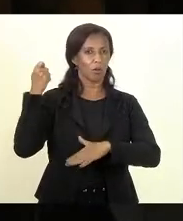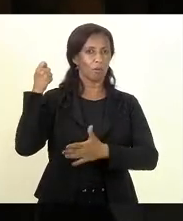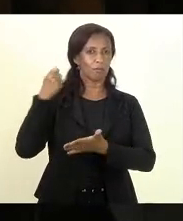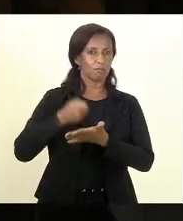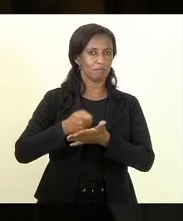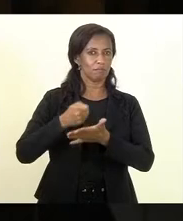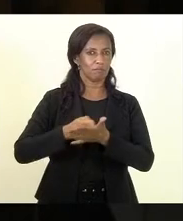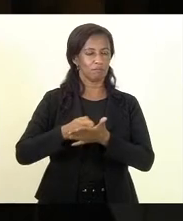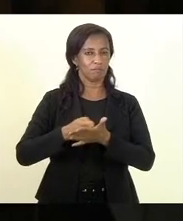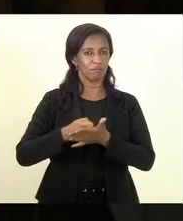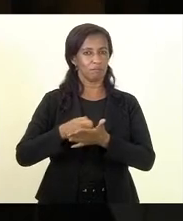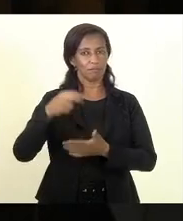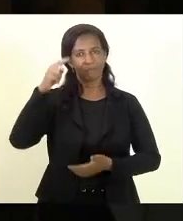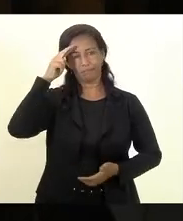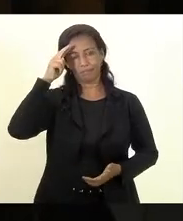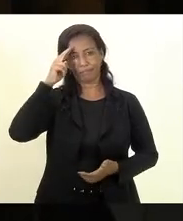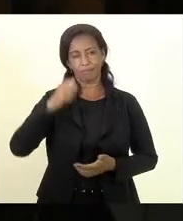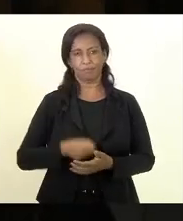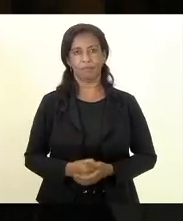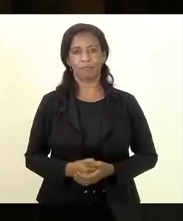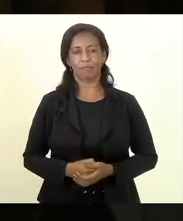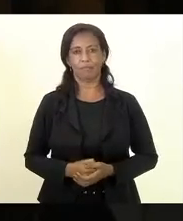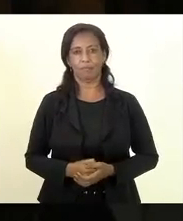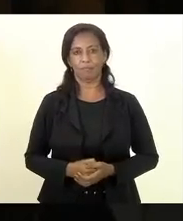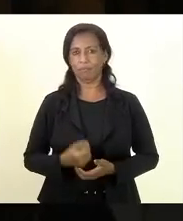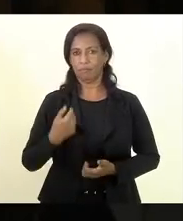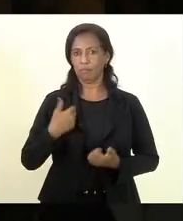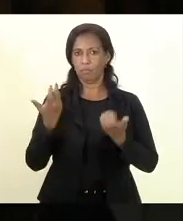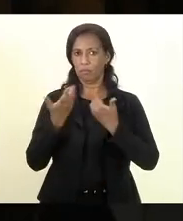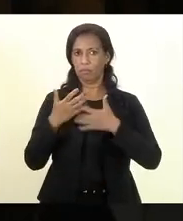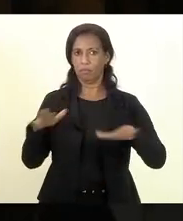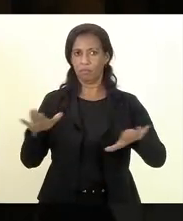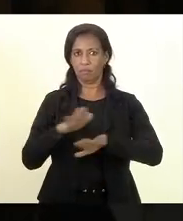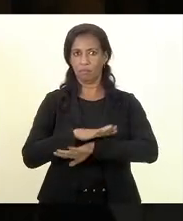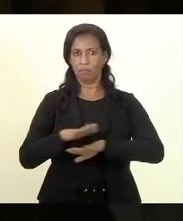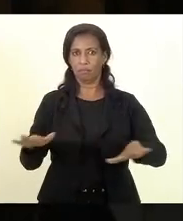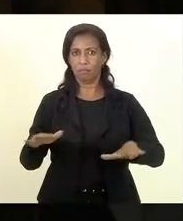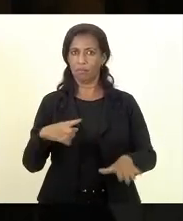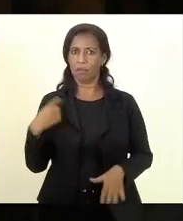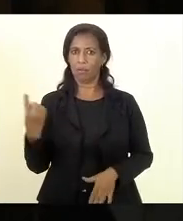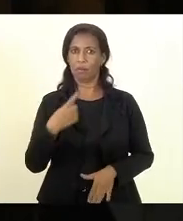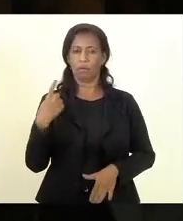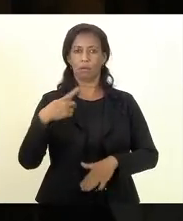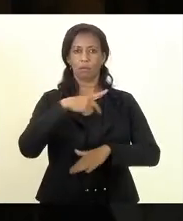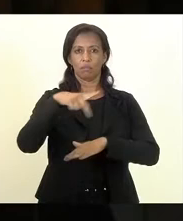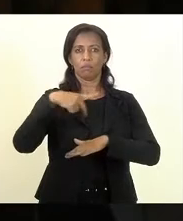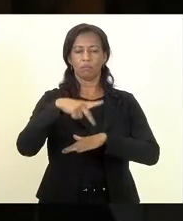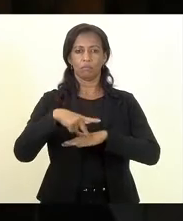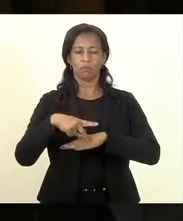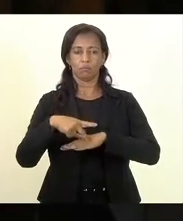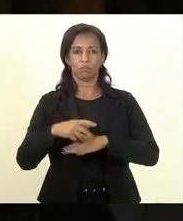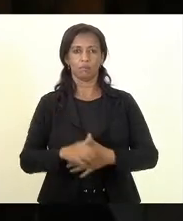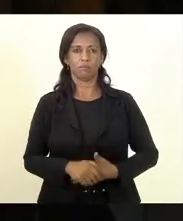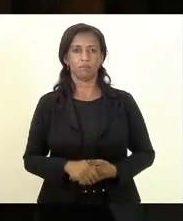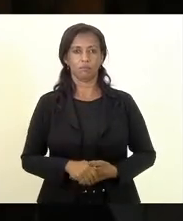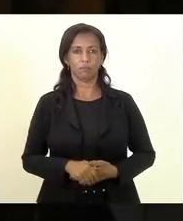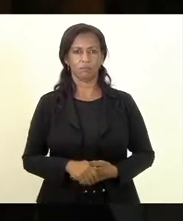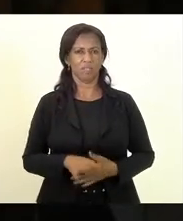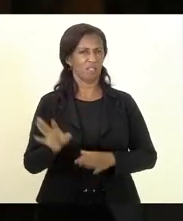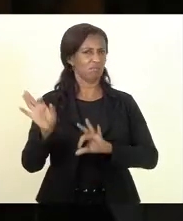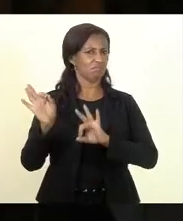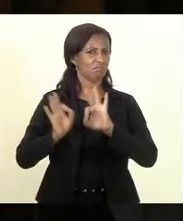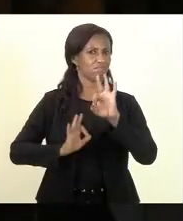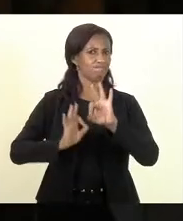militar. Nós não queremos mais isso para o nosso país. De